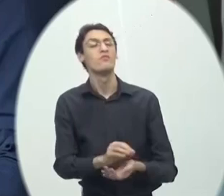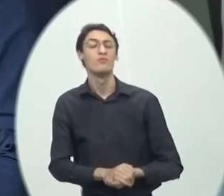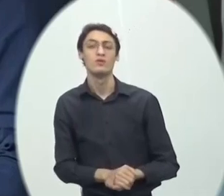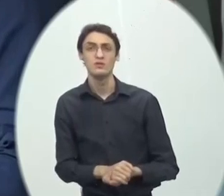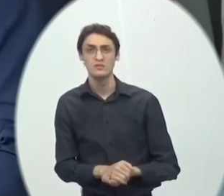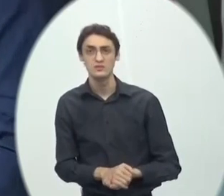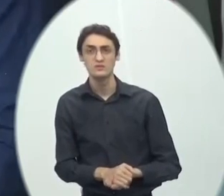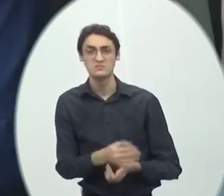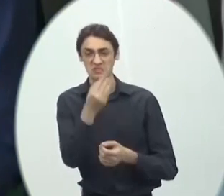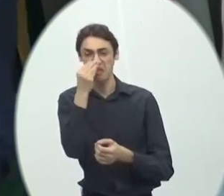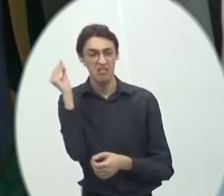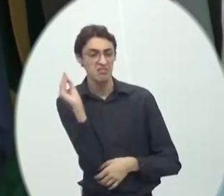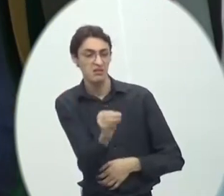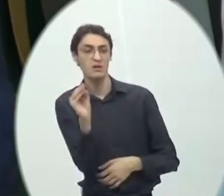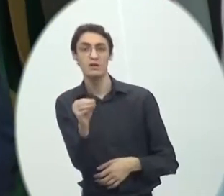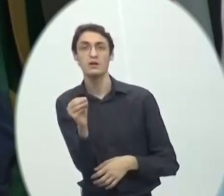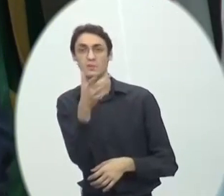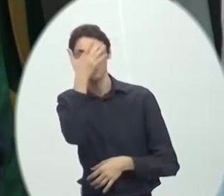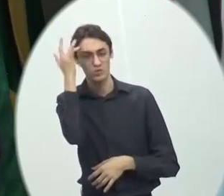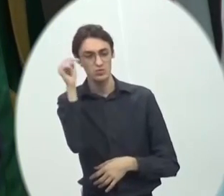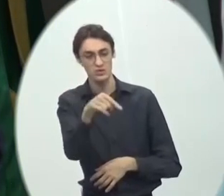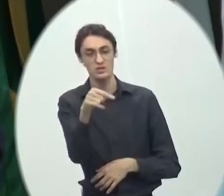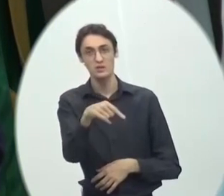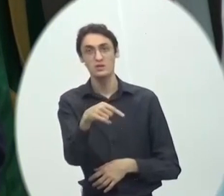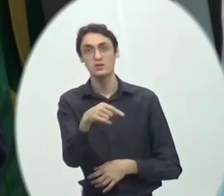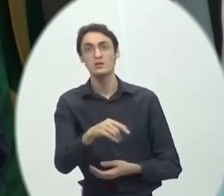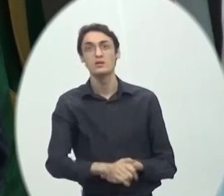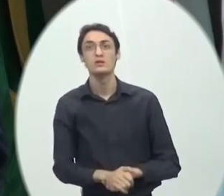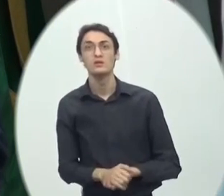de consideração para com o consumidor da Celesc.